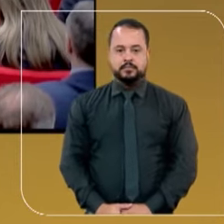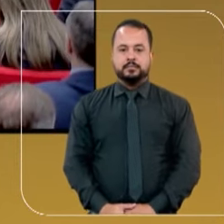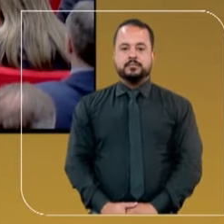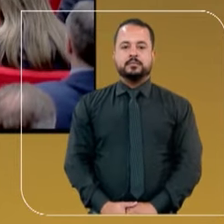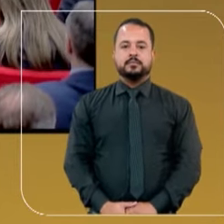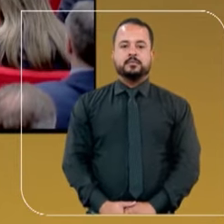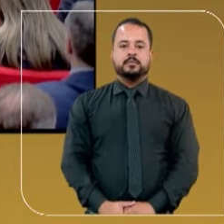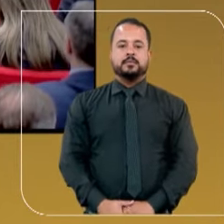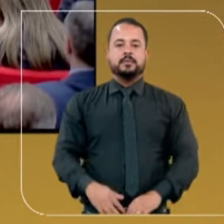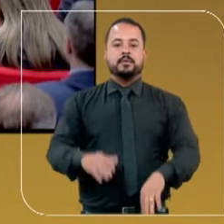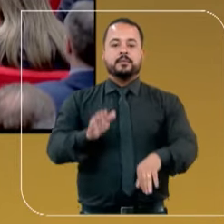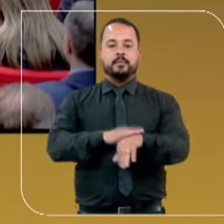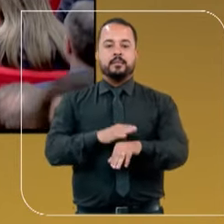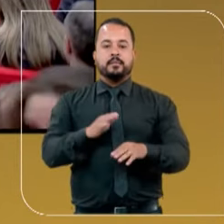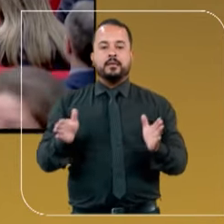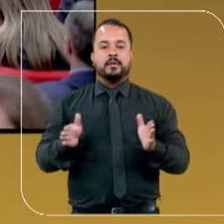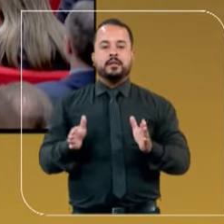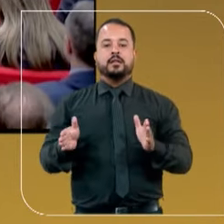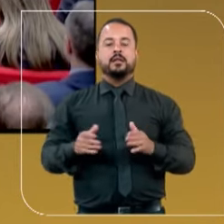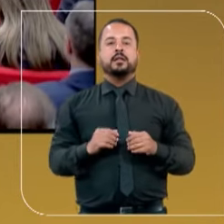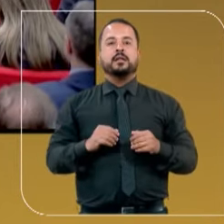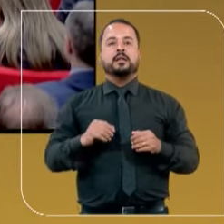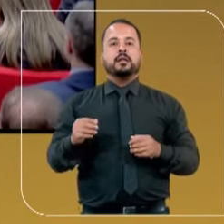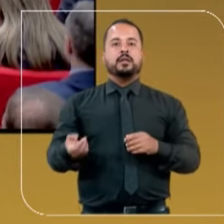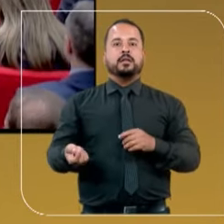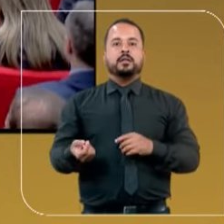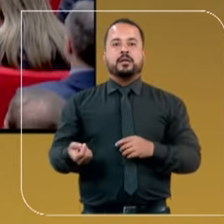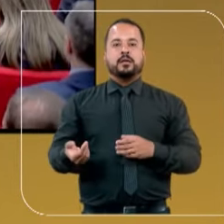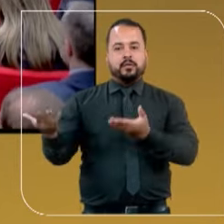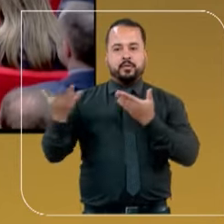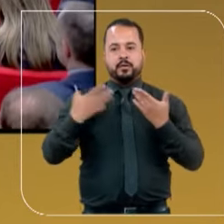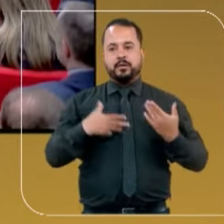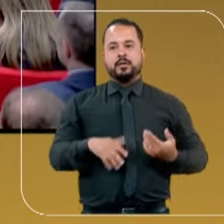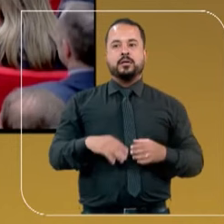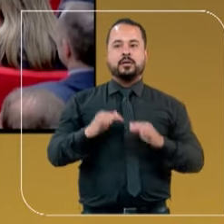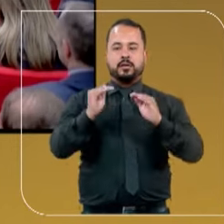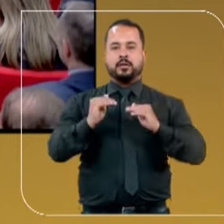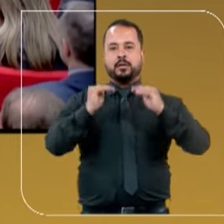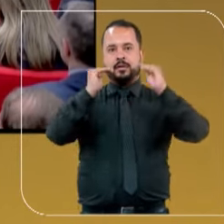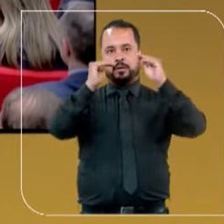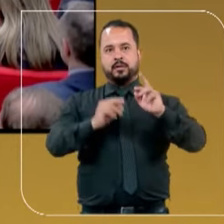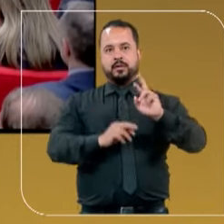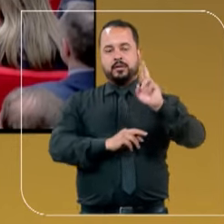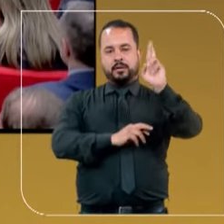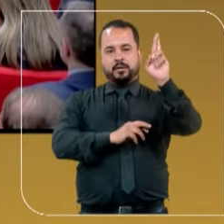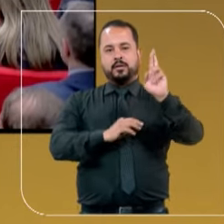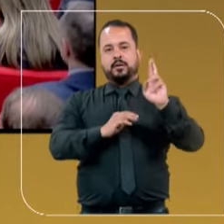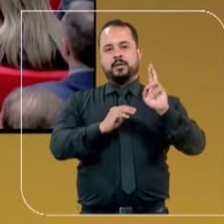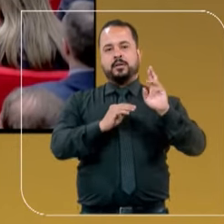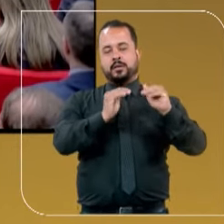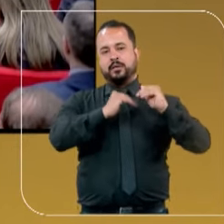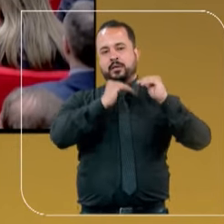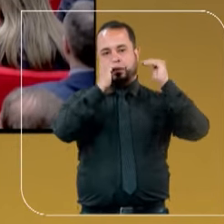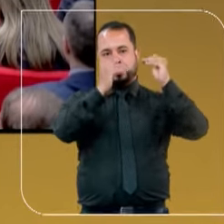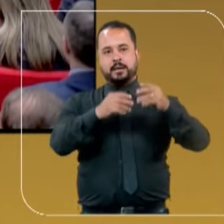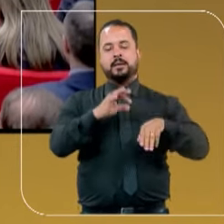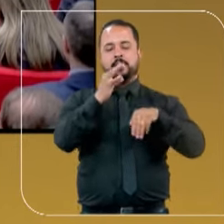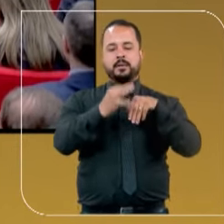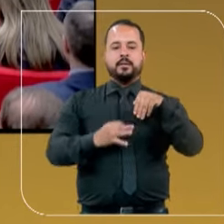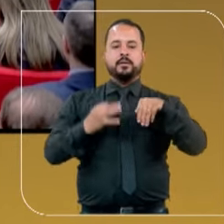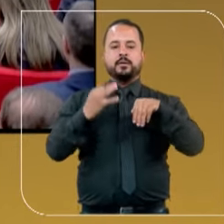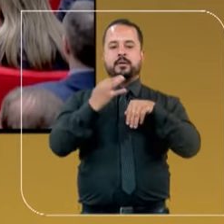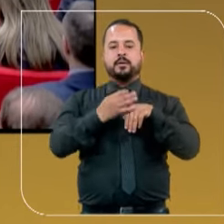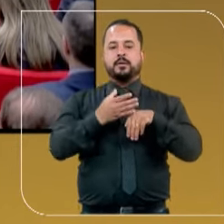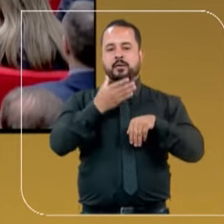E neste momento nós convidamos as autoridades que dispõem desse dispositivo, também as senhoras ministras e senhores